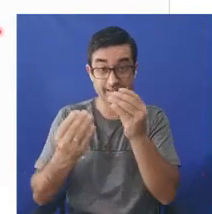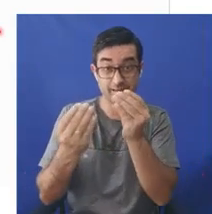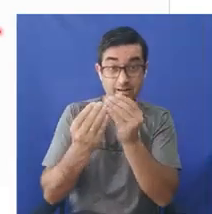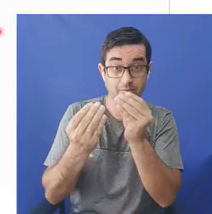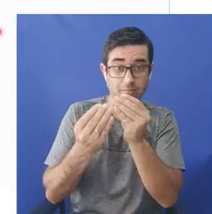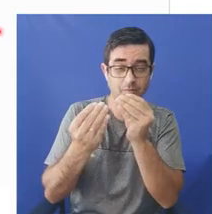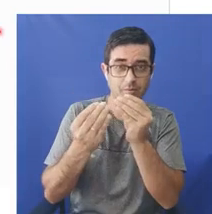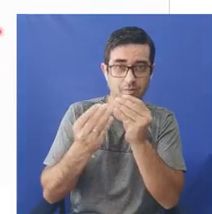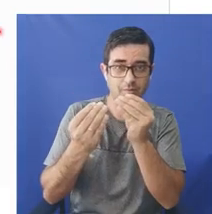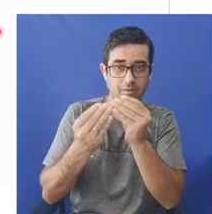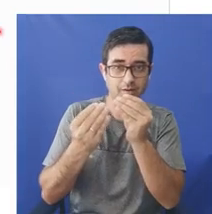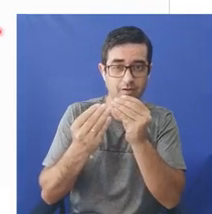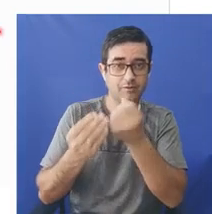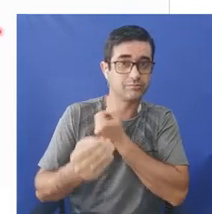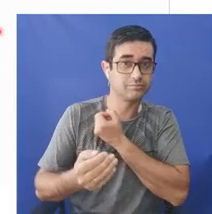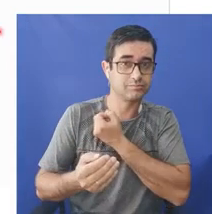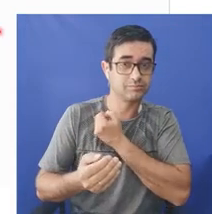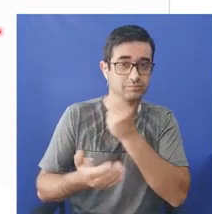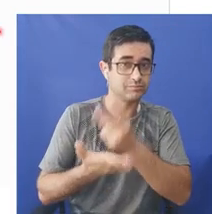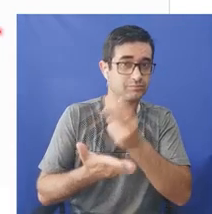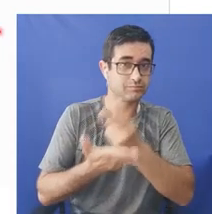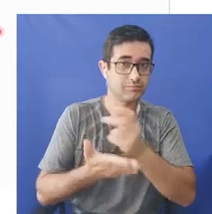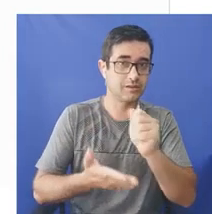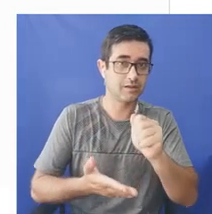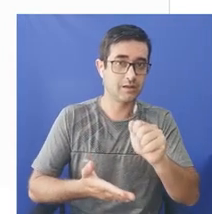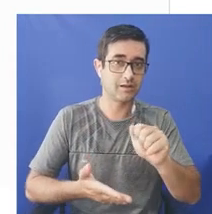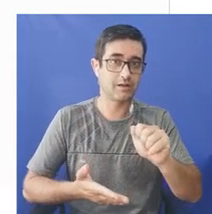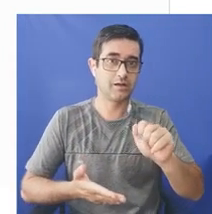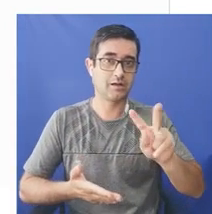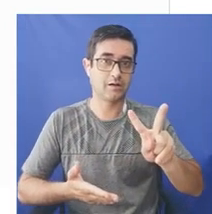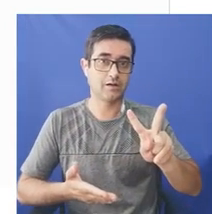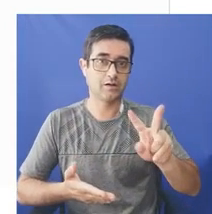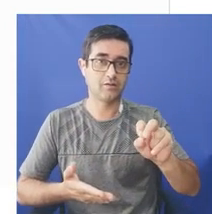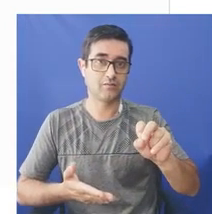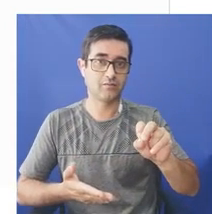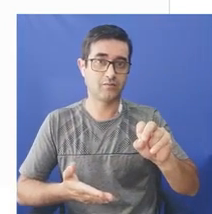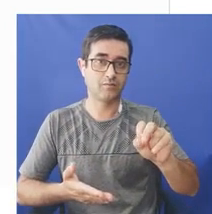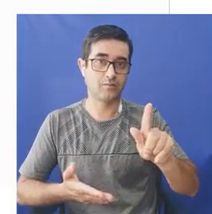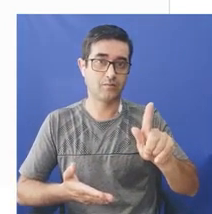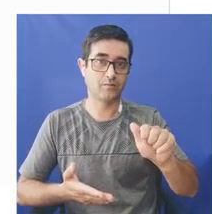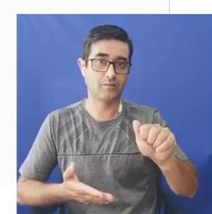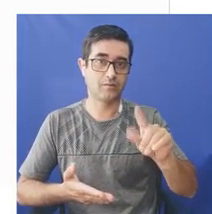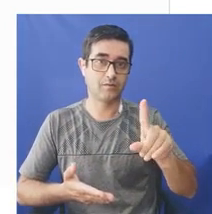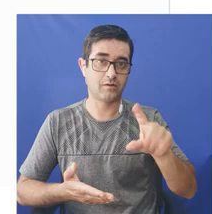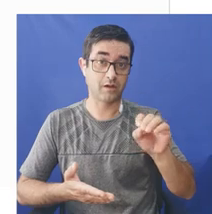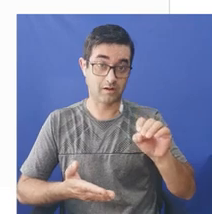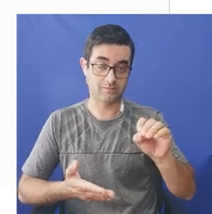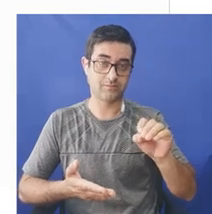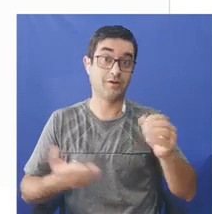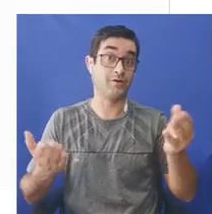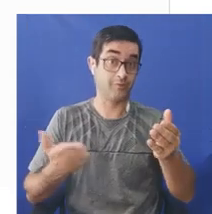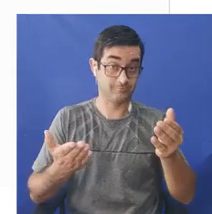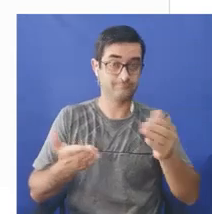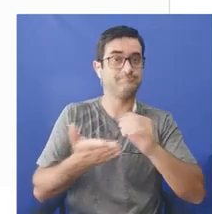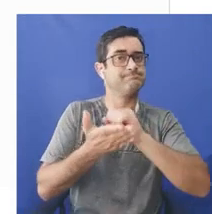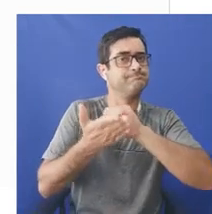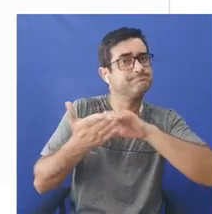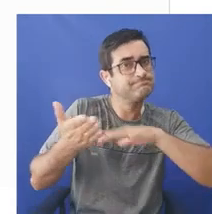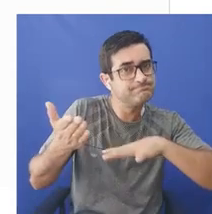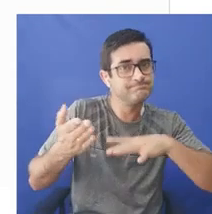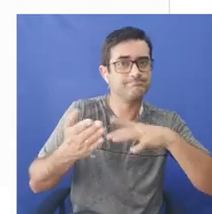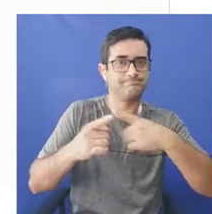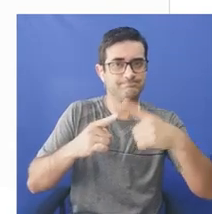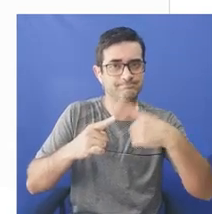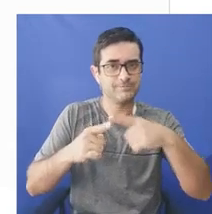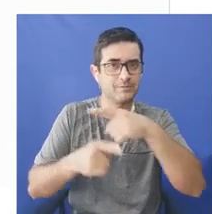de Avogadro nas moléculas. Esses exercícios são bem simples, a gente vai fazer uns um pouquinho mais